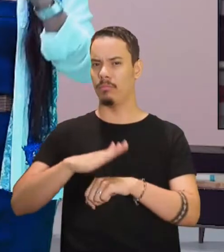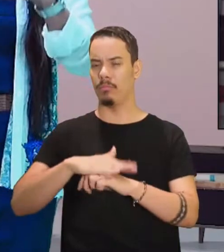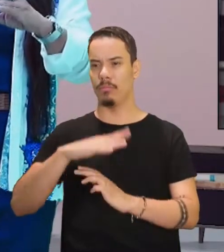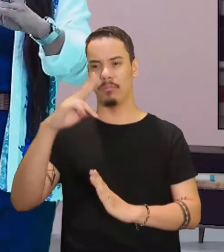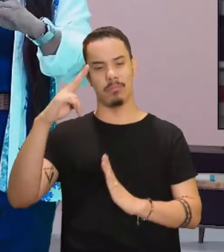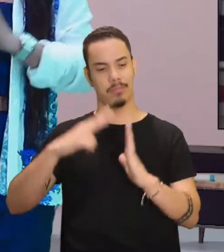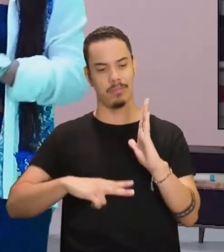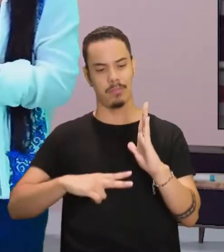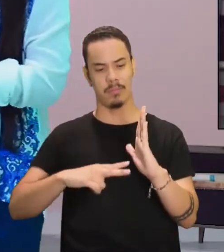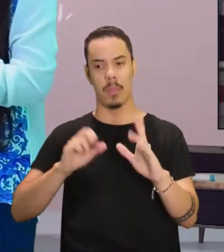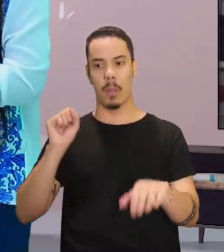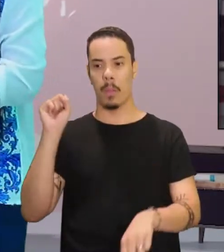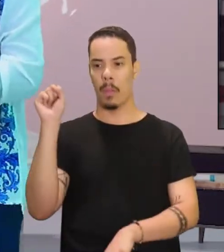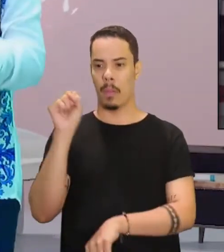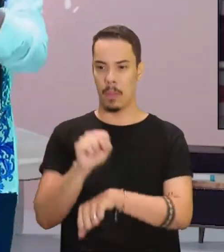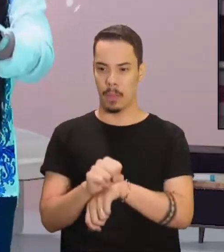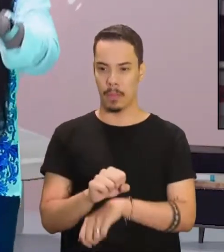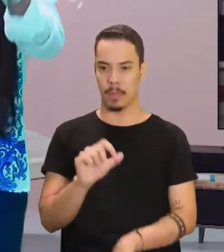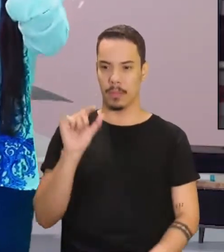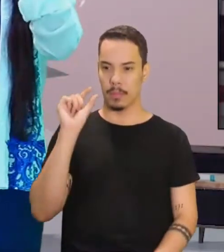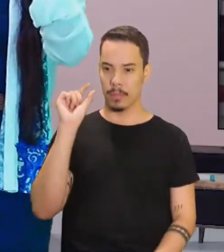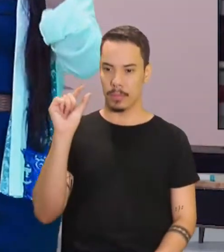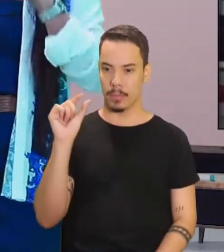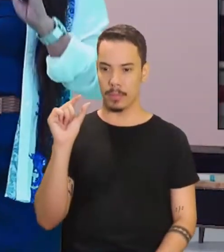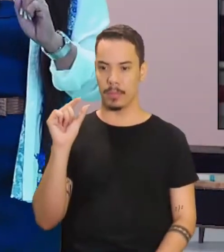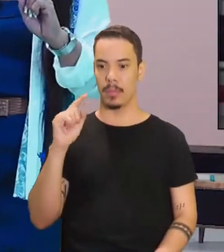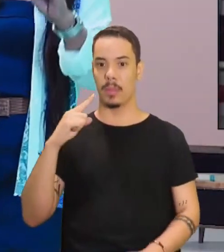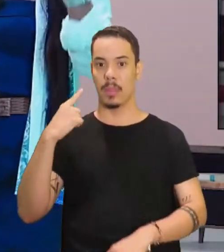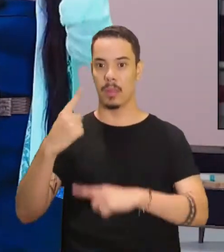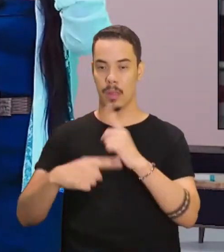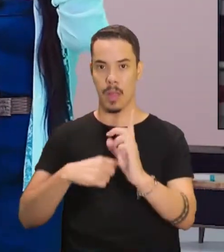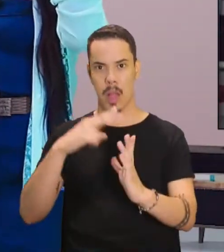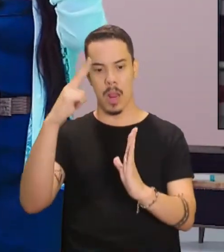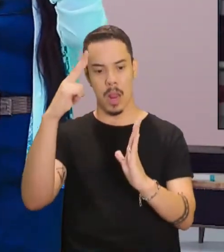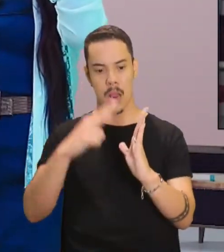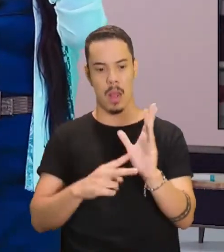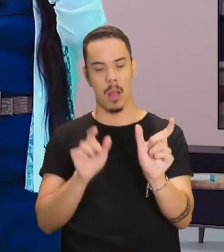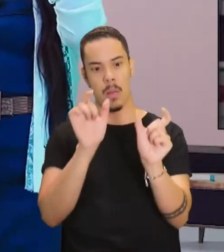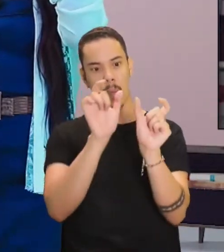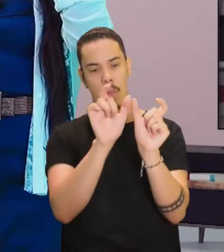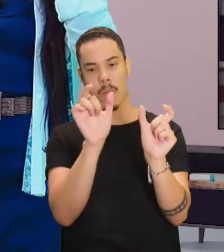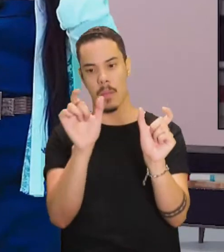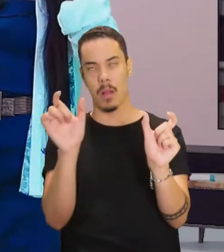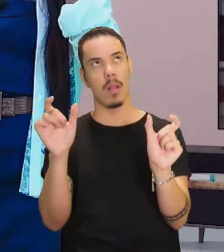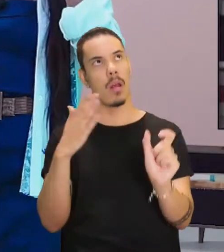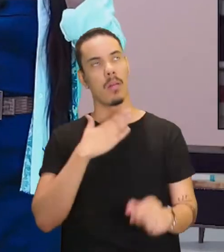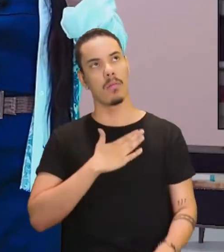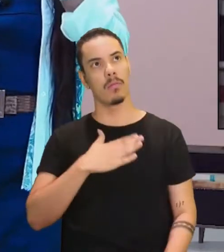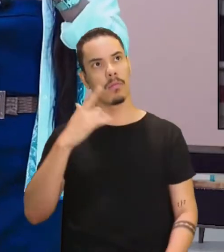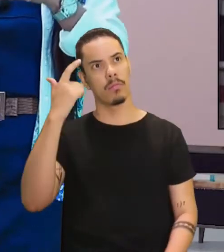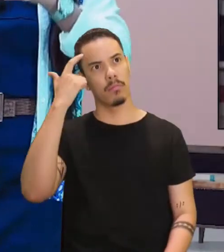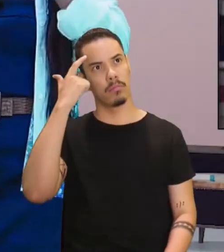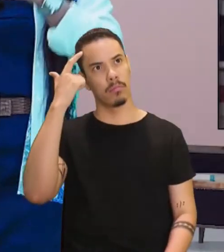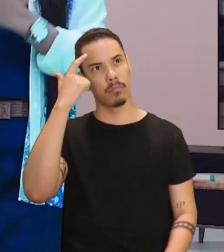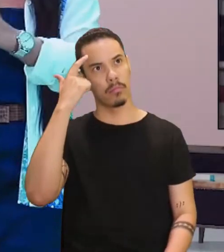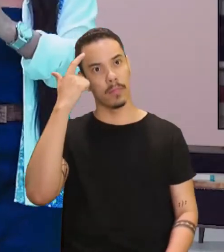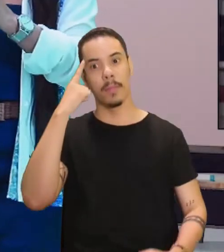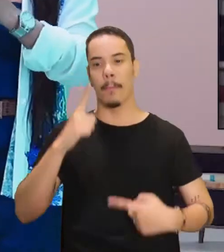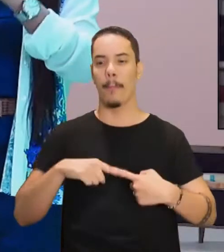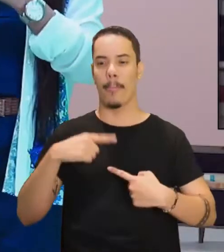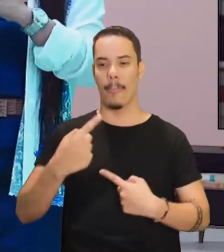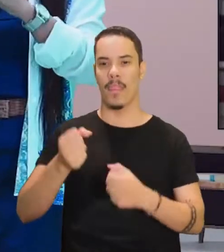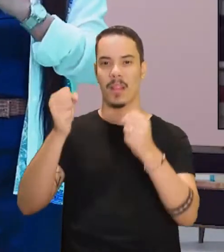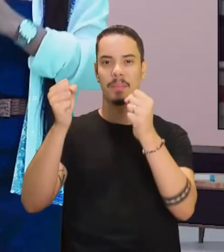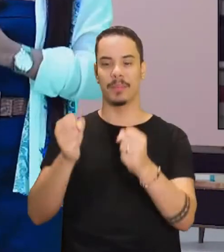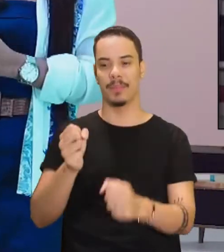coletiva, para, né, Madinha, um pouquinho, e daí leia a palavra aí, tá? Silenciosamente. Aí depois